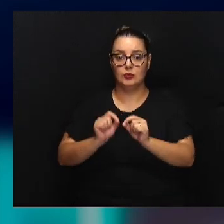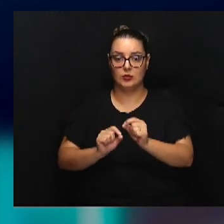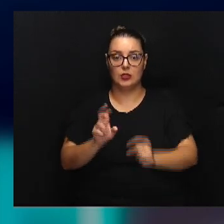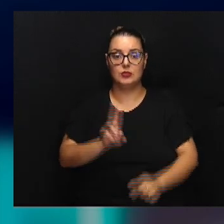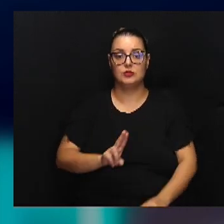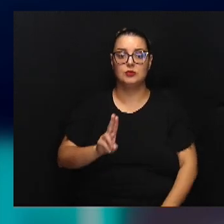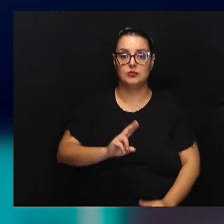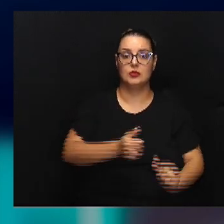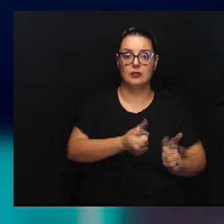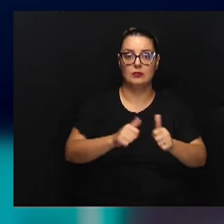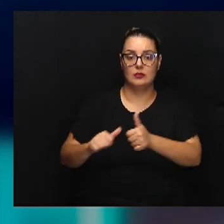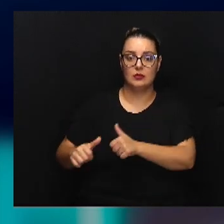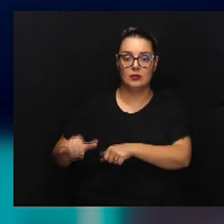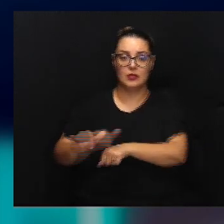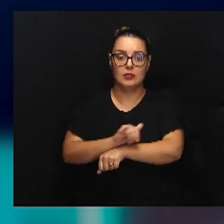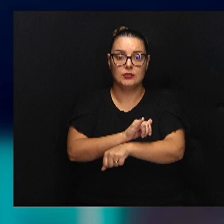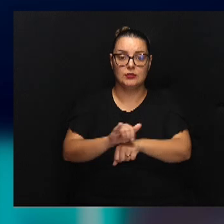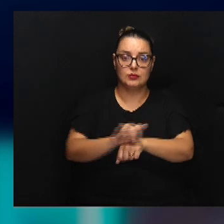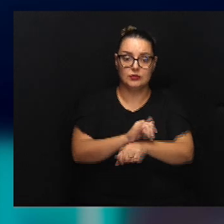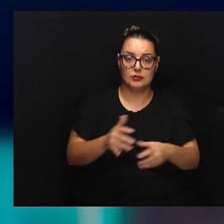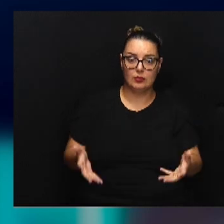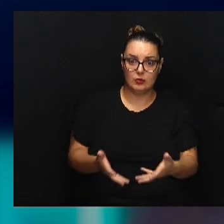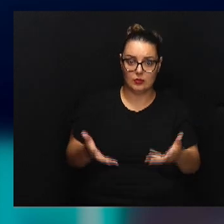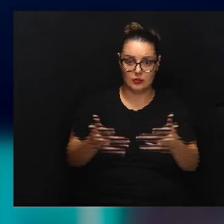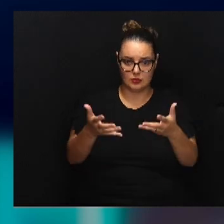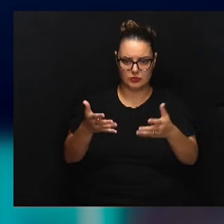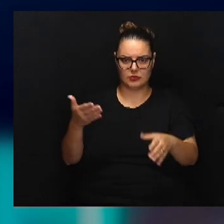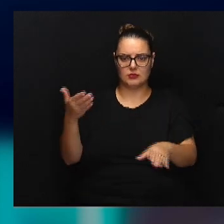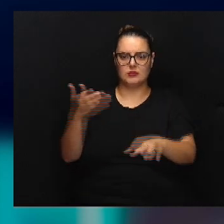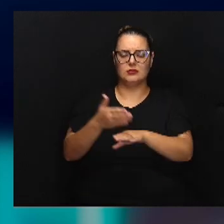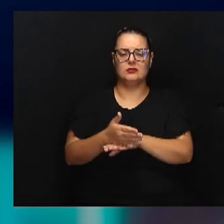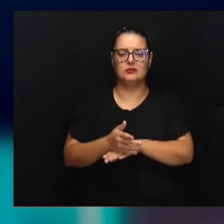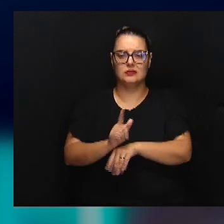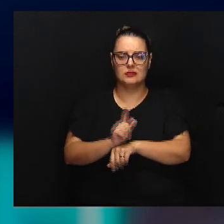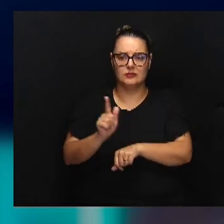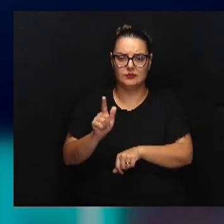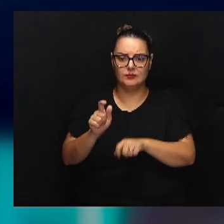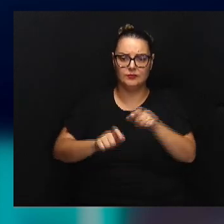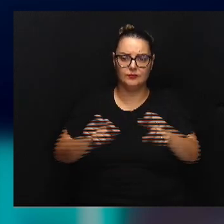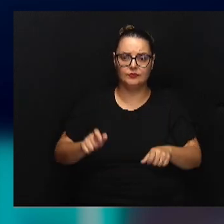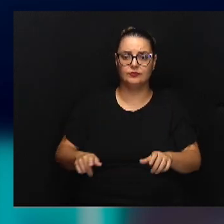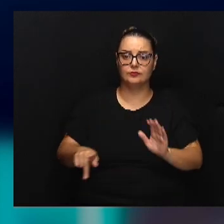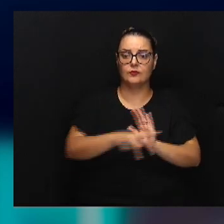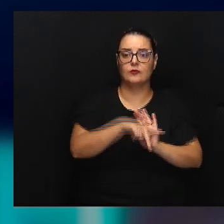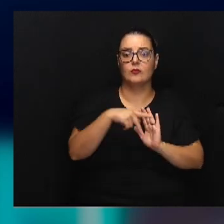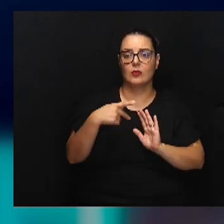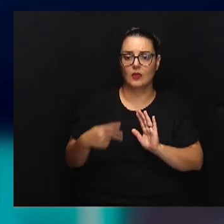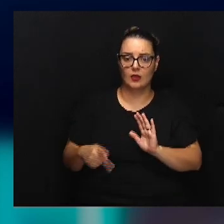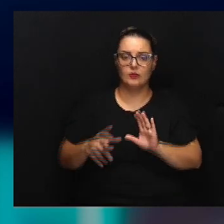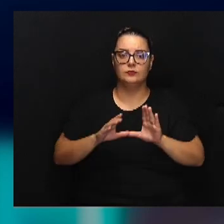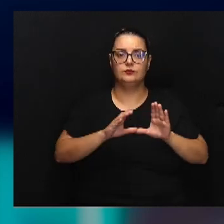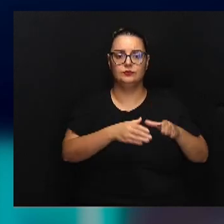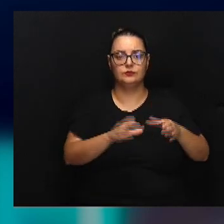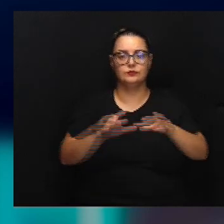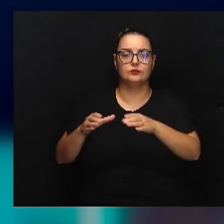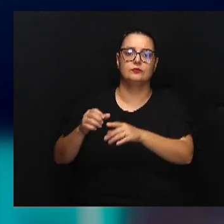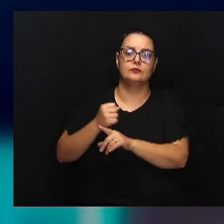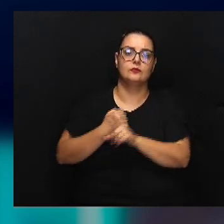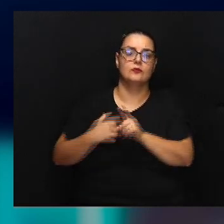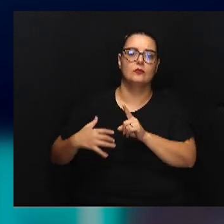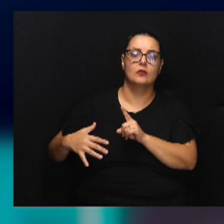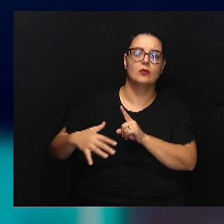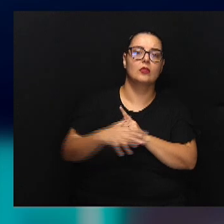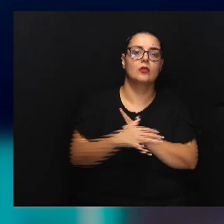implementar e avaliar estratégias para a promoção do acesso ao ensino superior de pessoas pertencentes a grupos